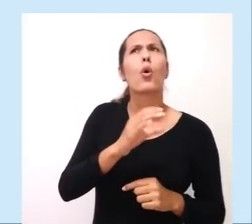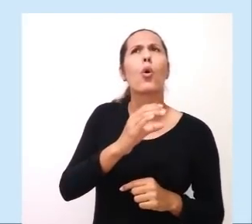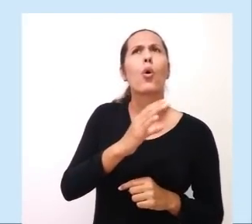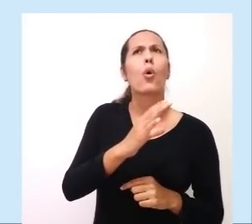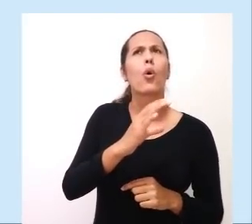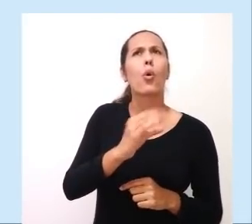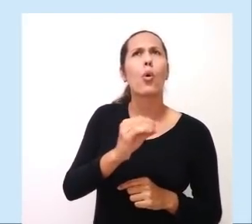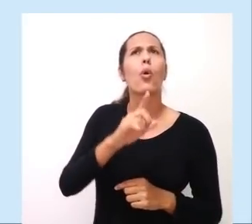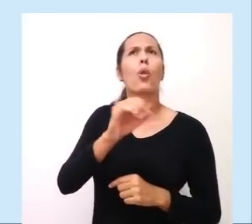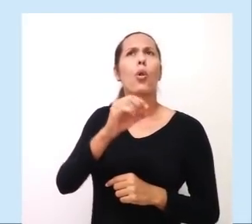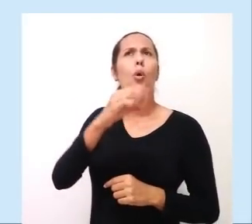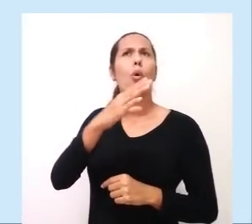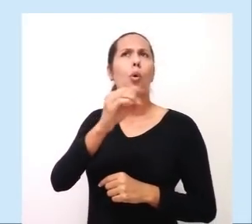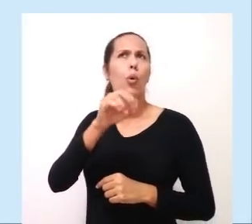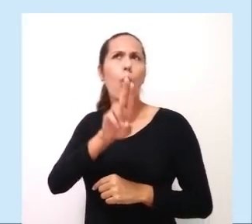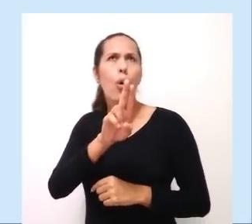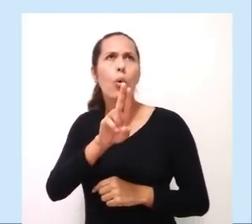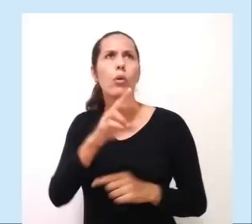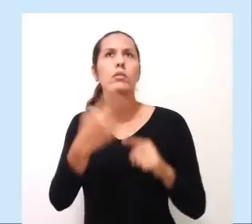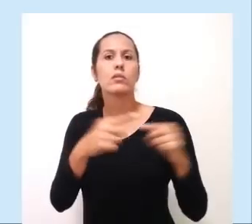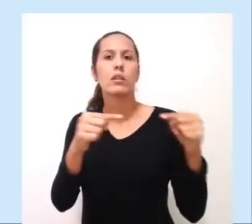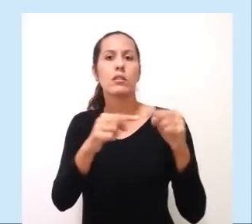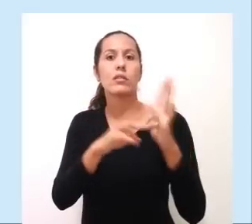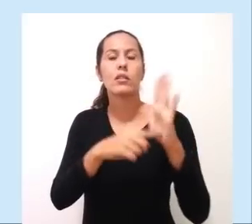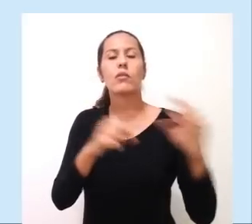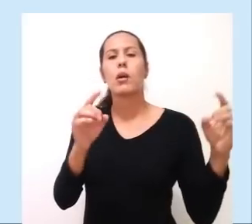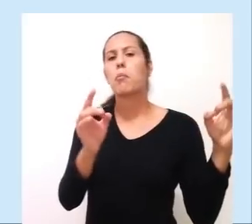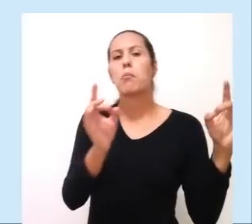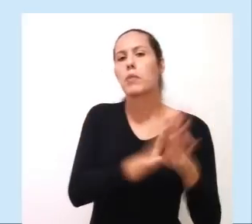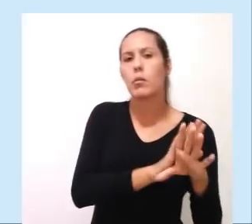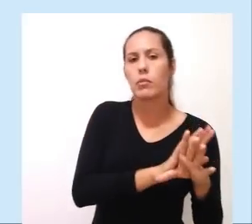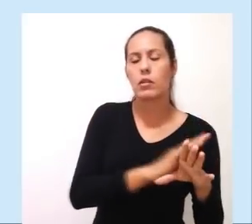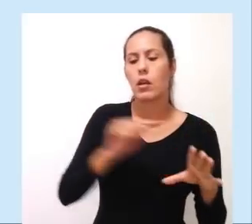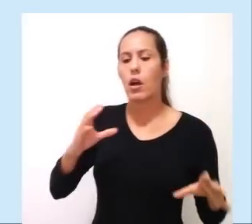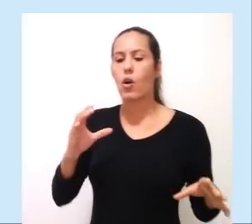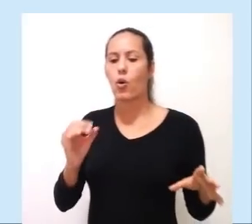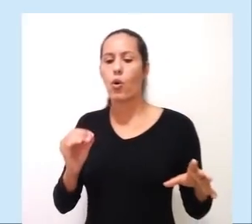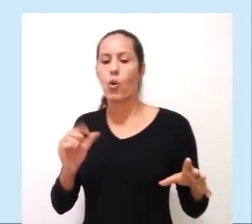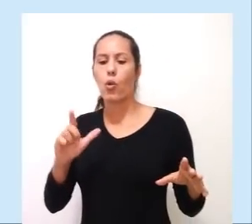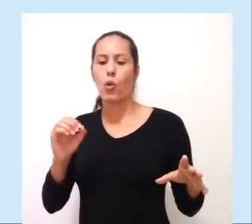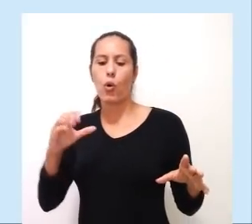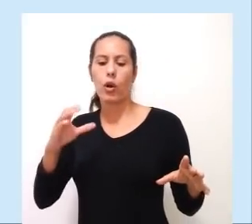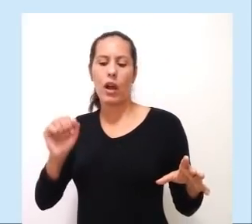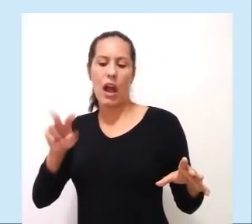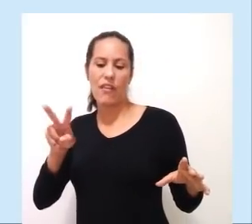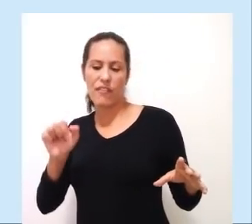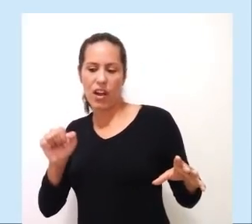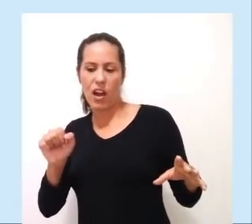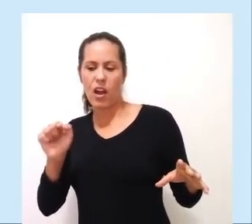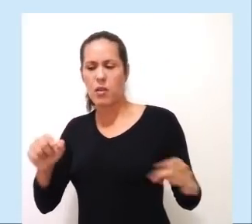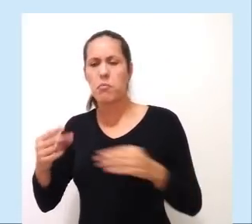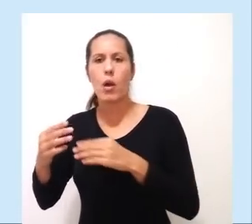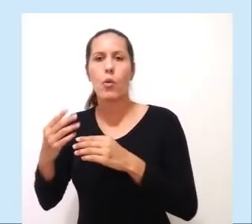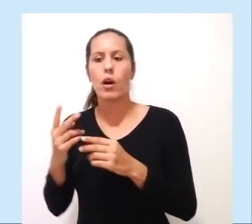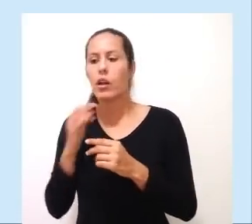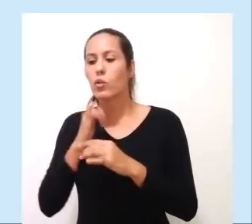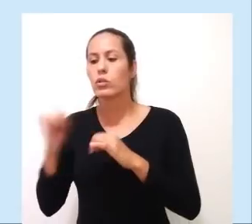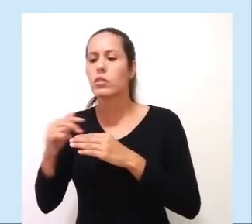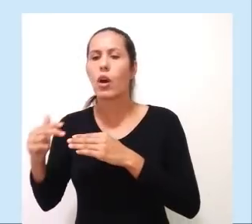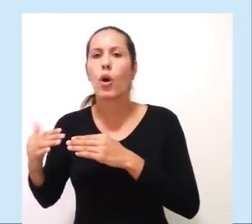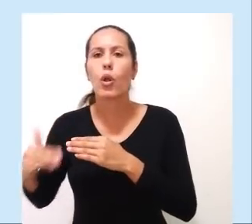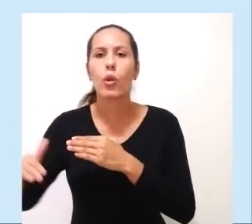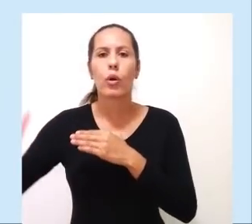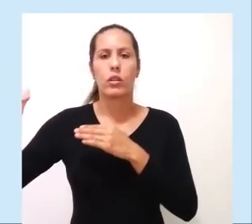que colocava? Porque dá uma ideia no passado de sequência. Então lembre-se, uma notícia com colocava, uma notícia